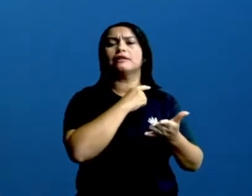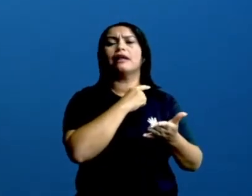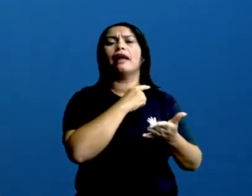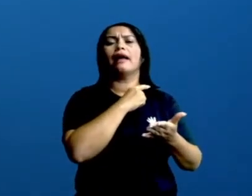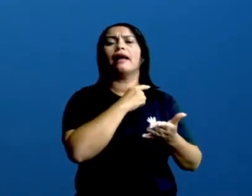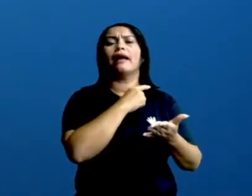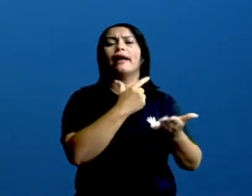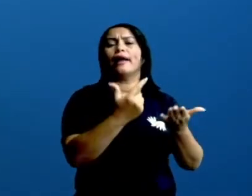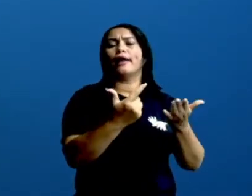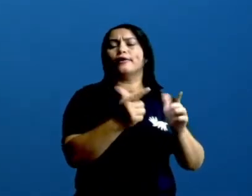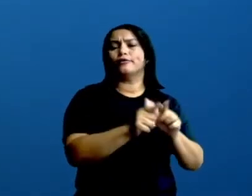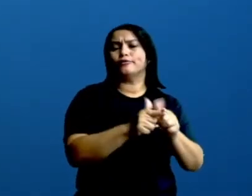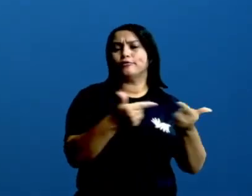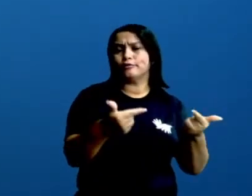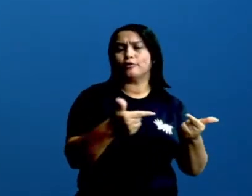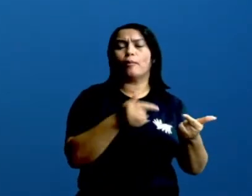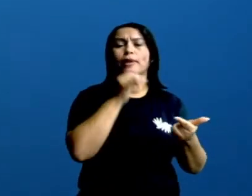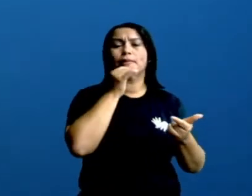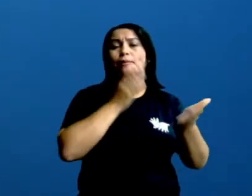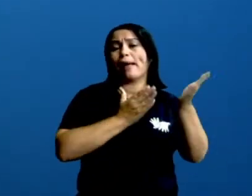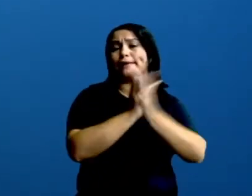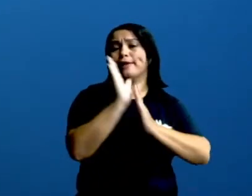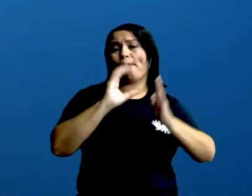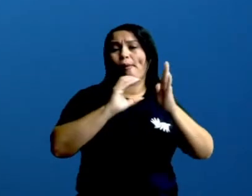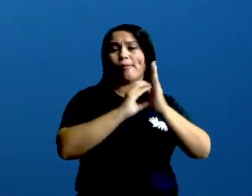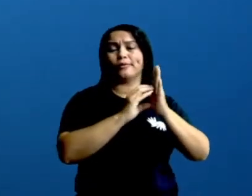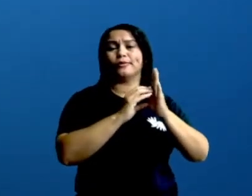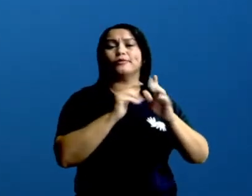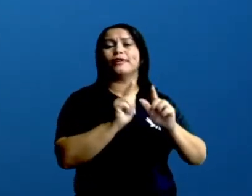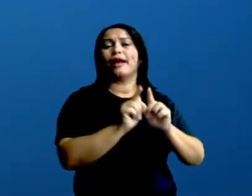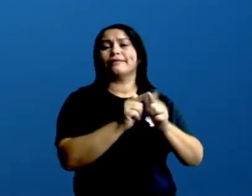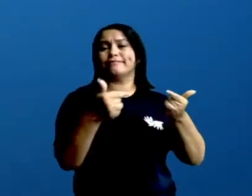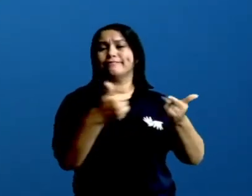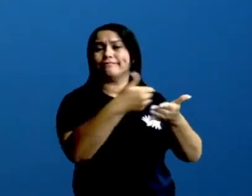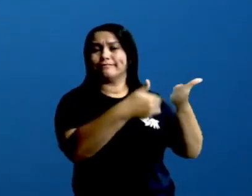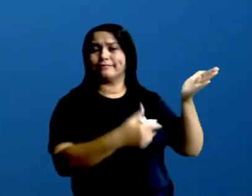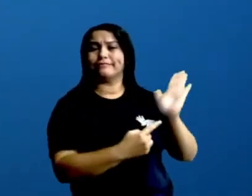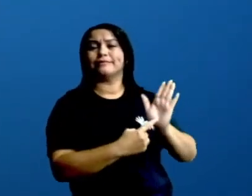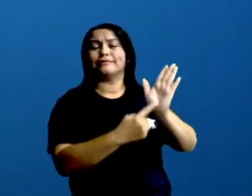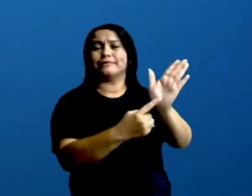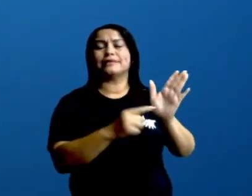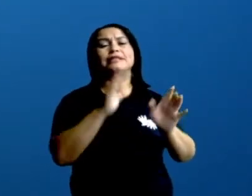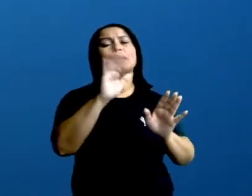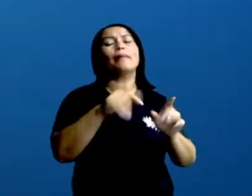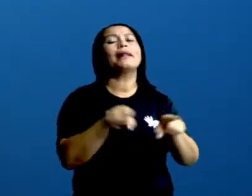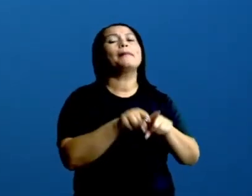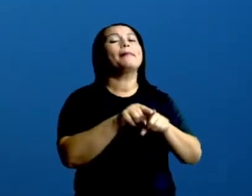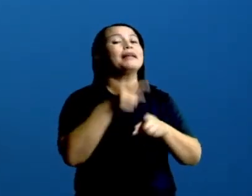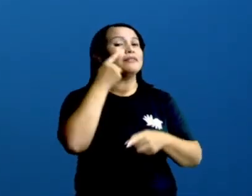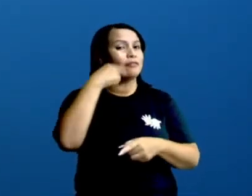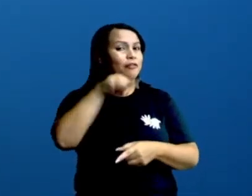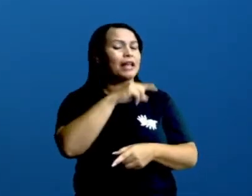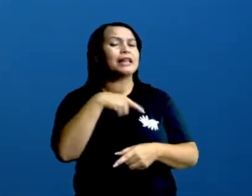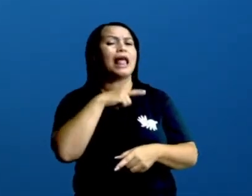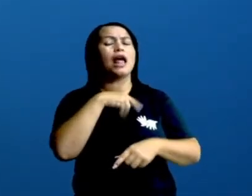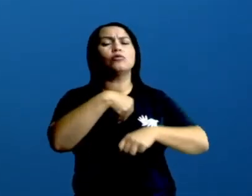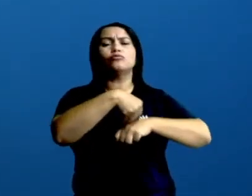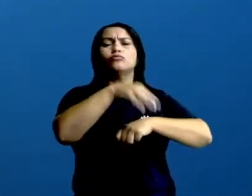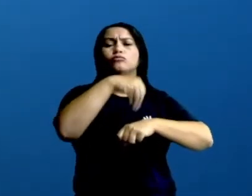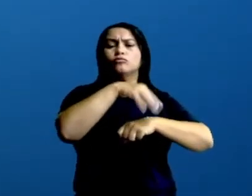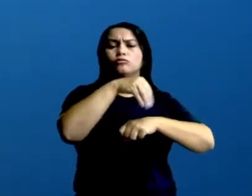quando sai concurso público, chamada e tal, e sai lá no Diário Oficial. Todos esses documentos que eram emitidos